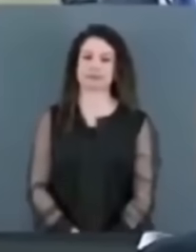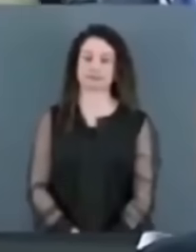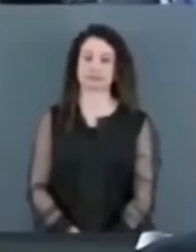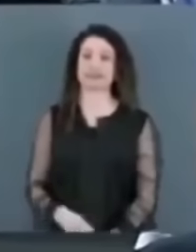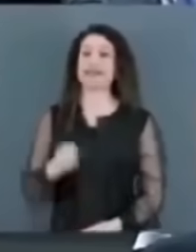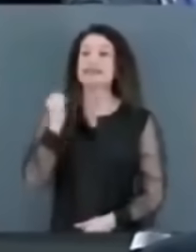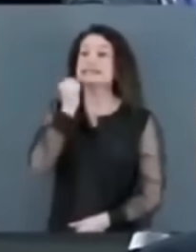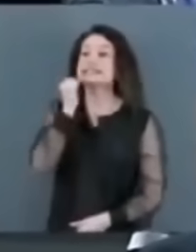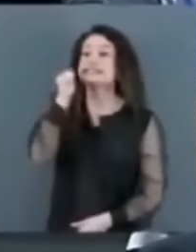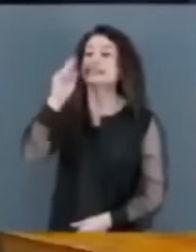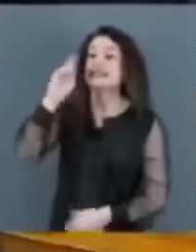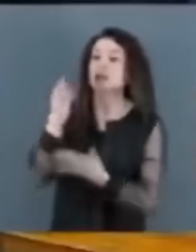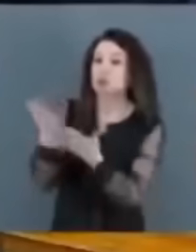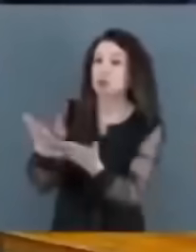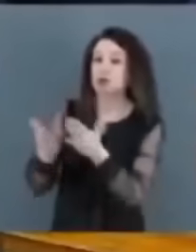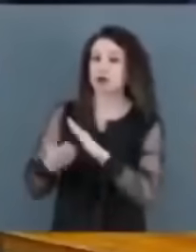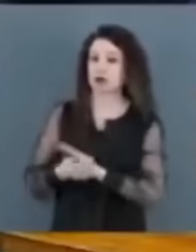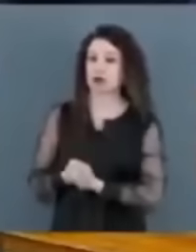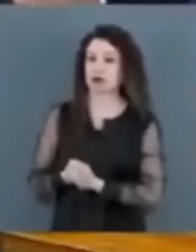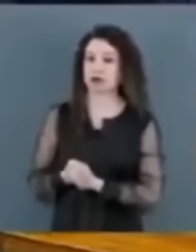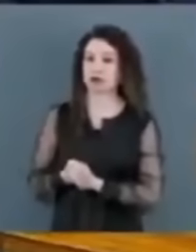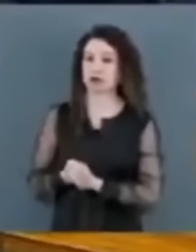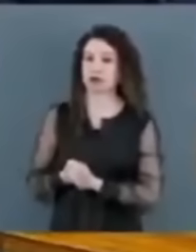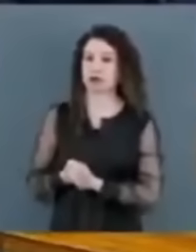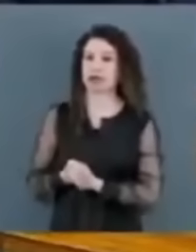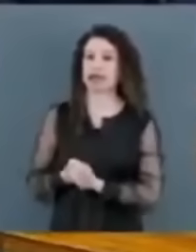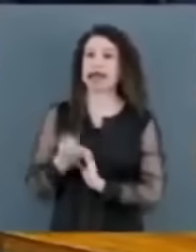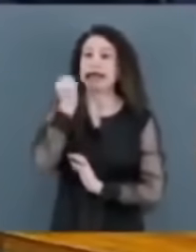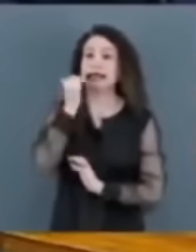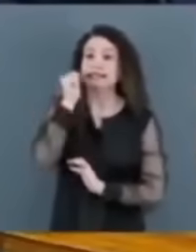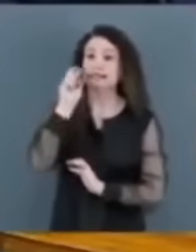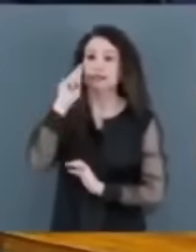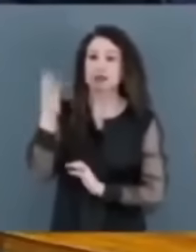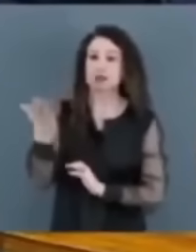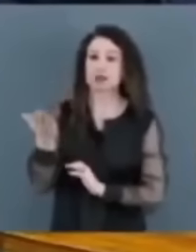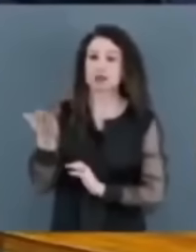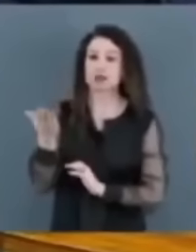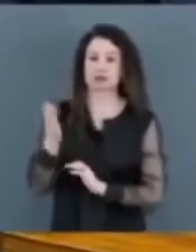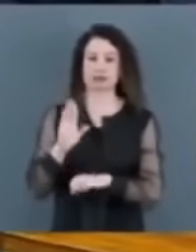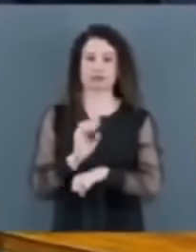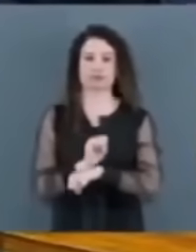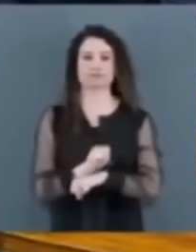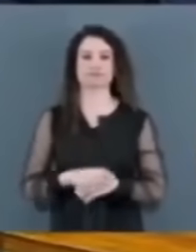Senadora, senadora. Tá, Elisiane, vamos garantir a palavra. Vai, Elisiane.